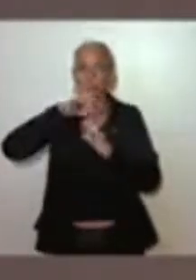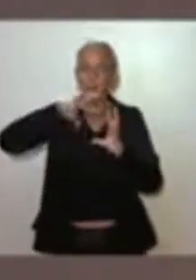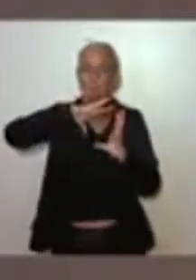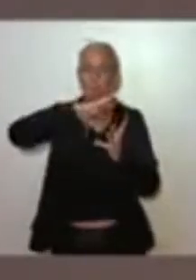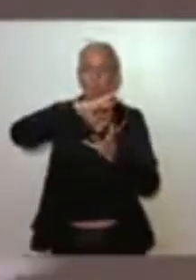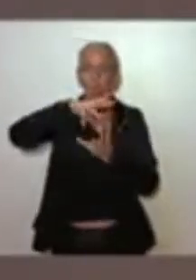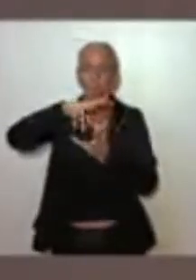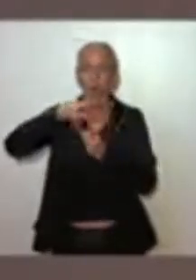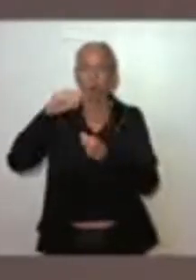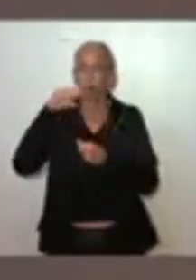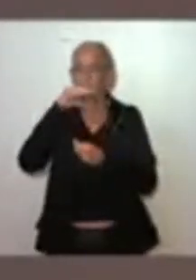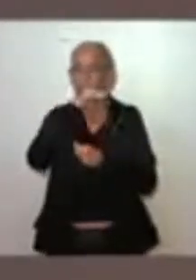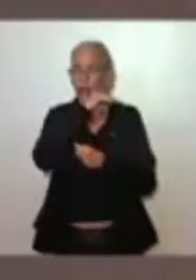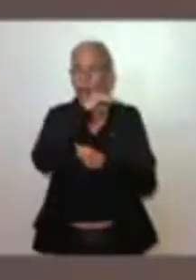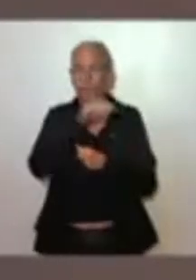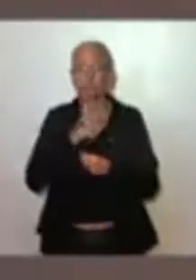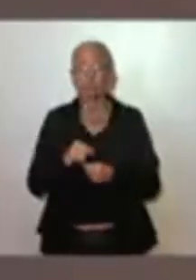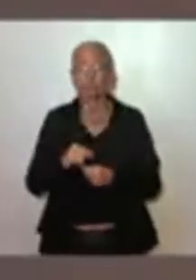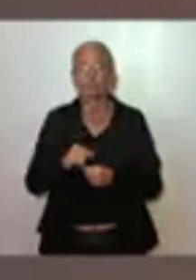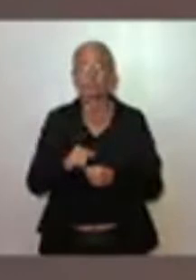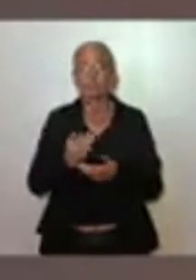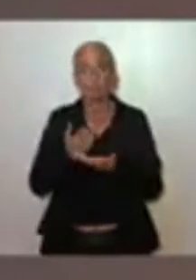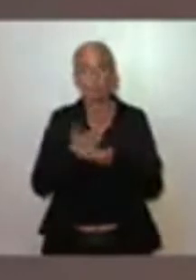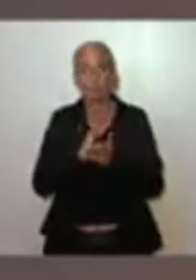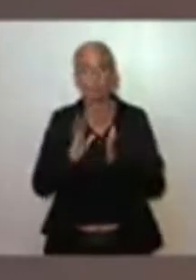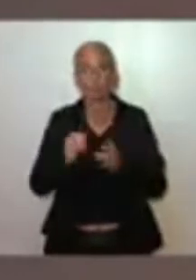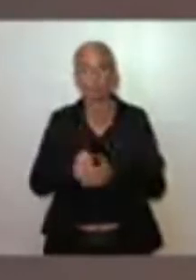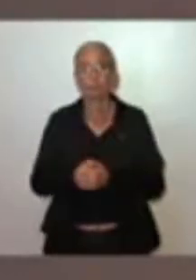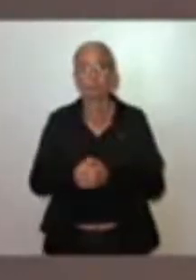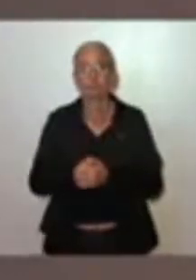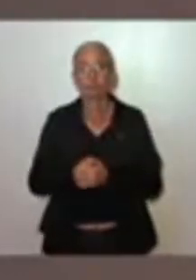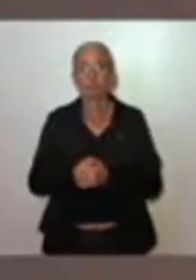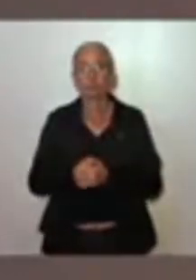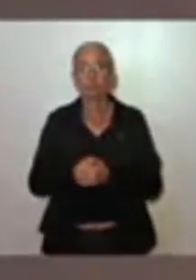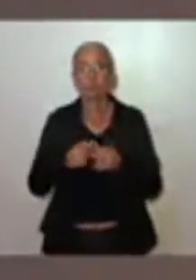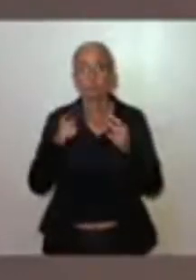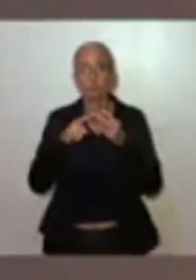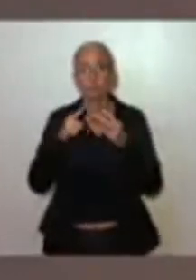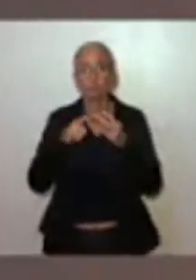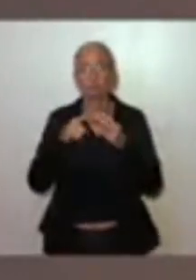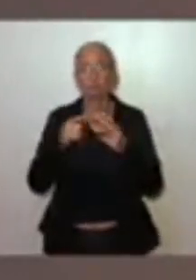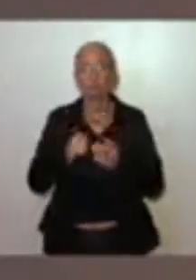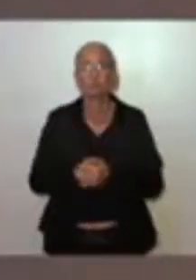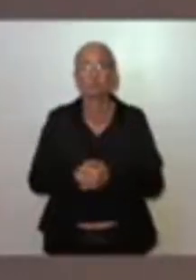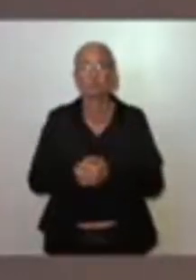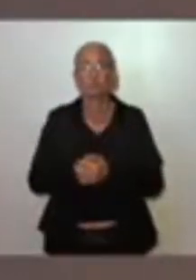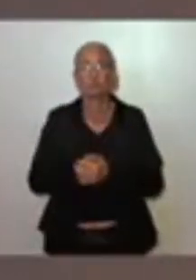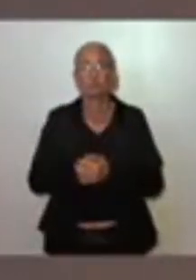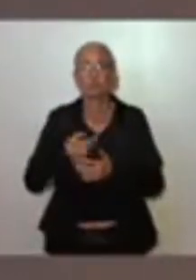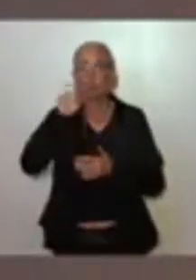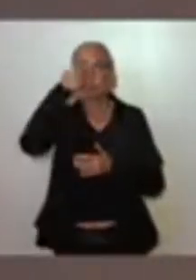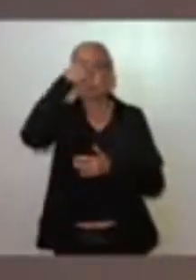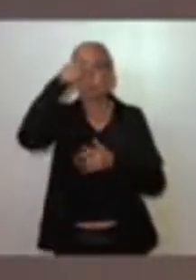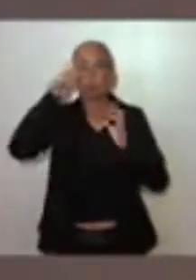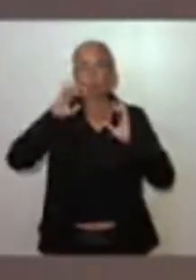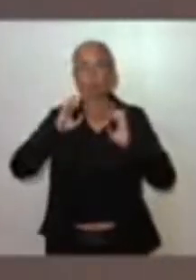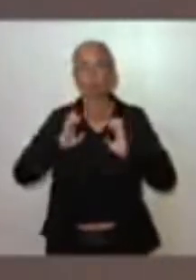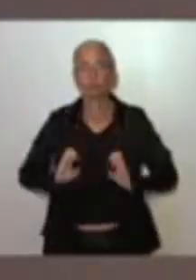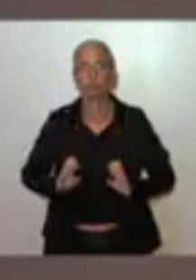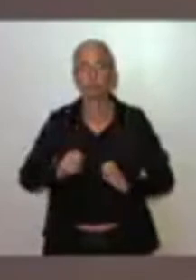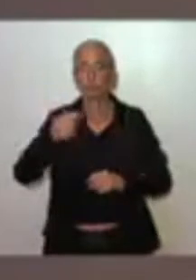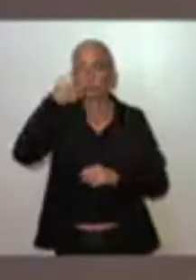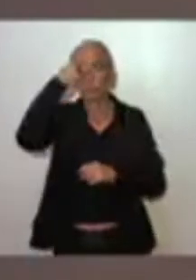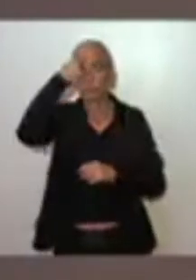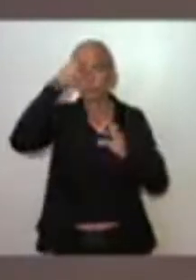global o tanto e encerrando esse capítulo o exercício da Cidadania como